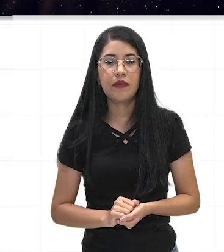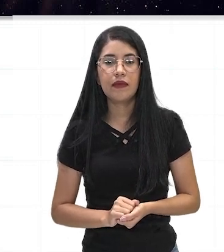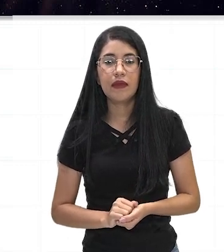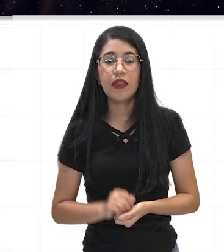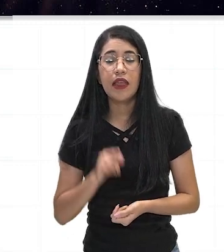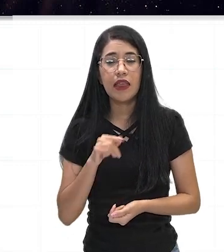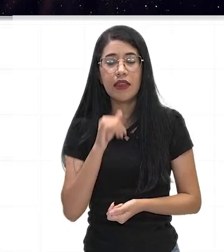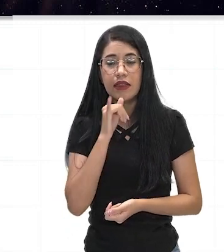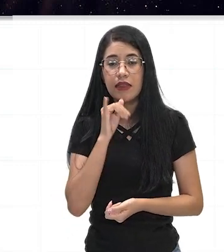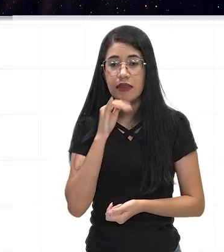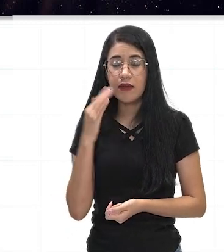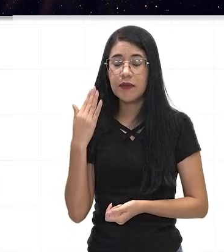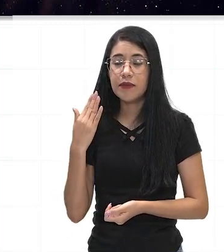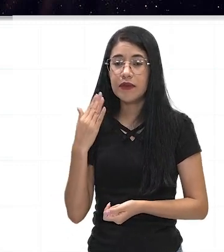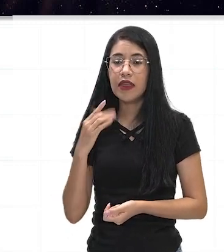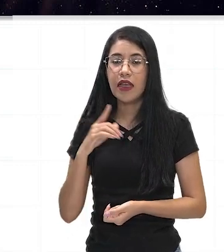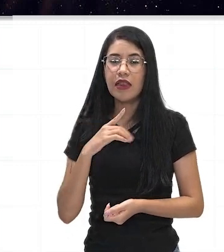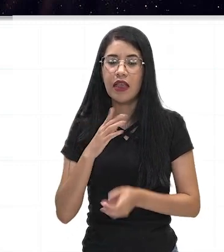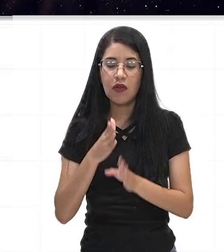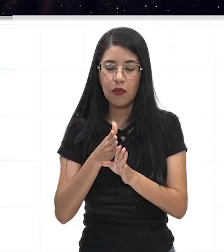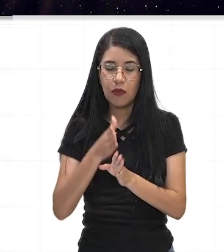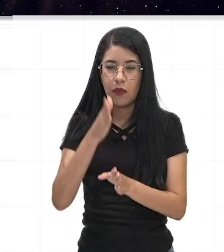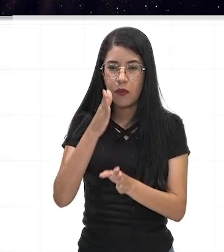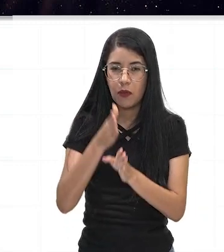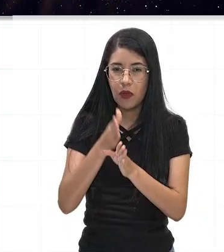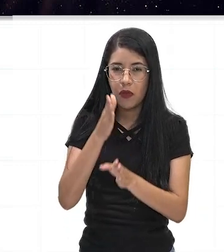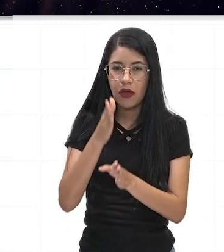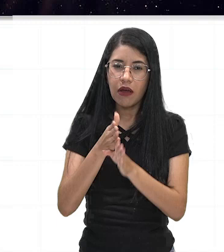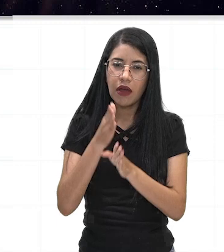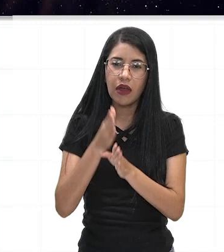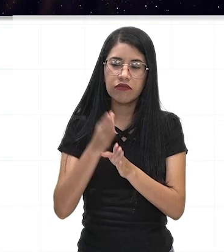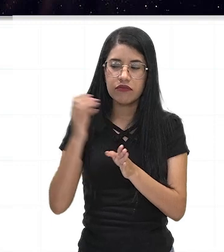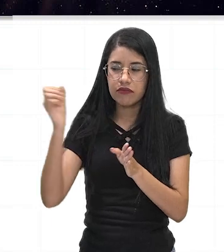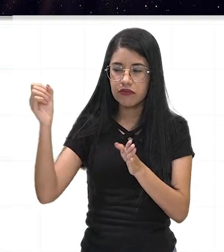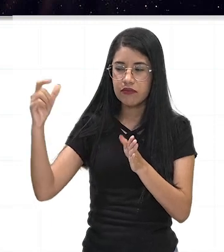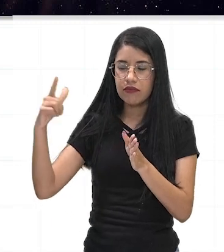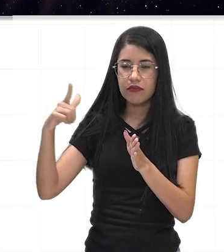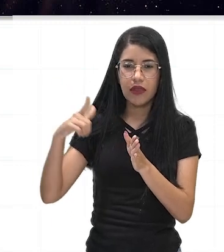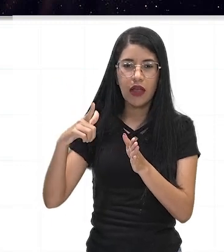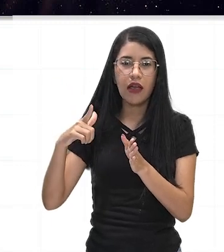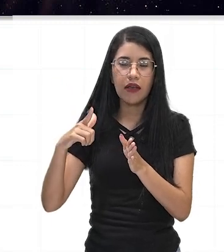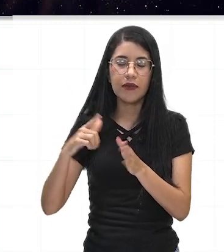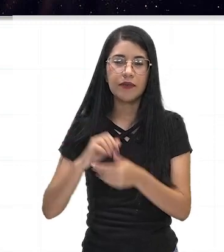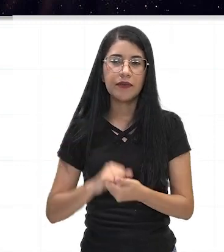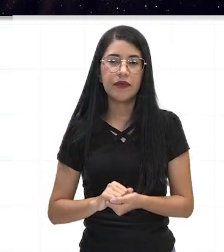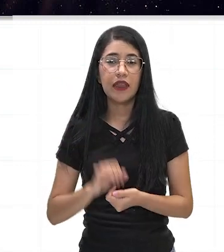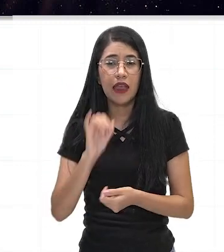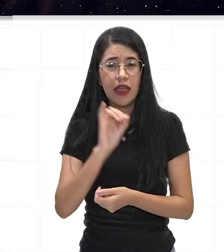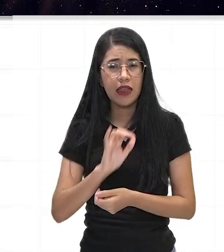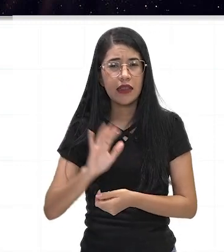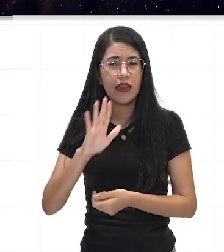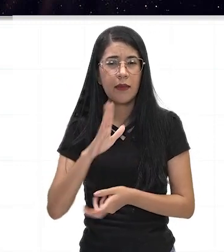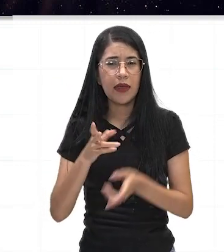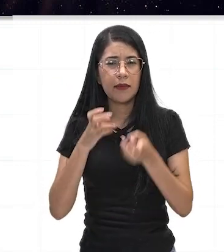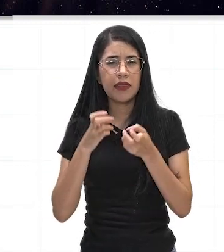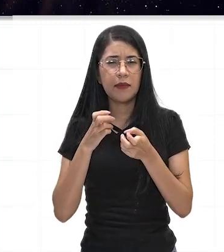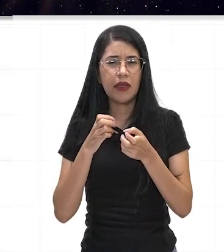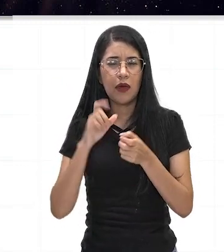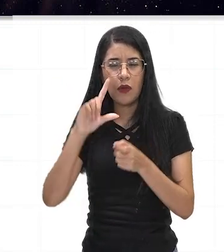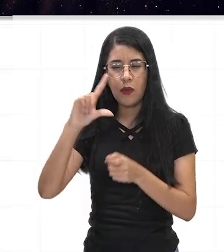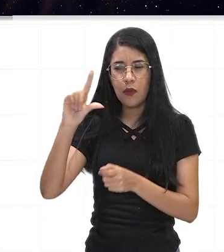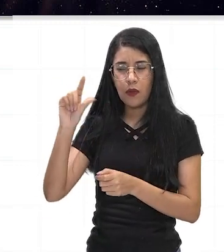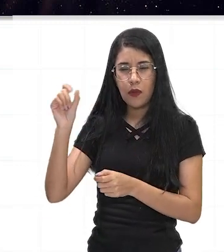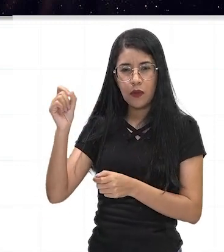nesse caso a gente vai ter um astro que está bloqueando a luz solar, por exemplo. Nesse caso, lá no fundo da imagem, a gente tem o Sol